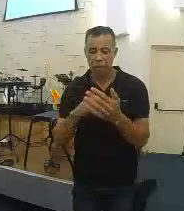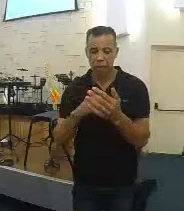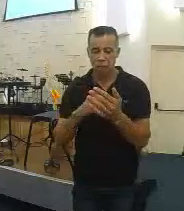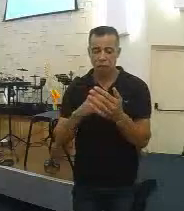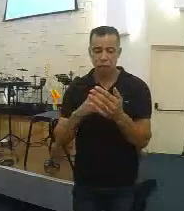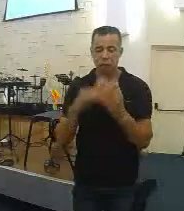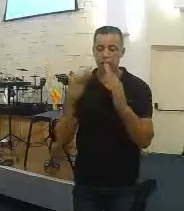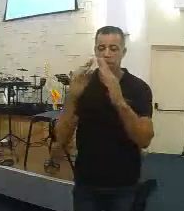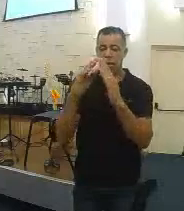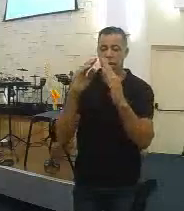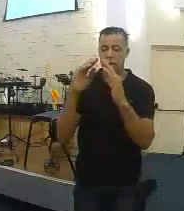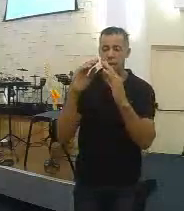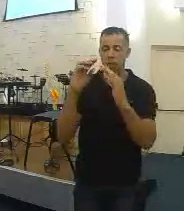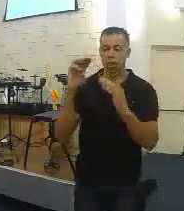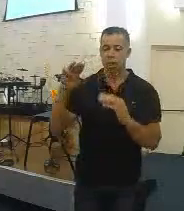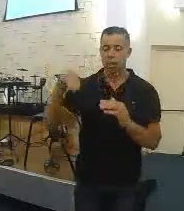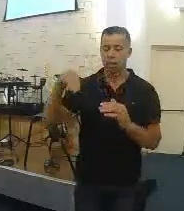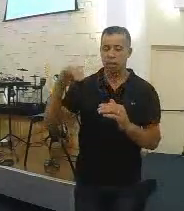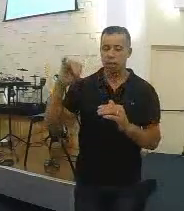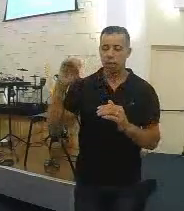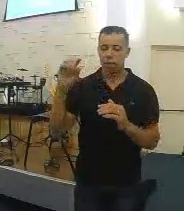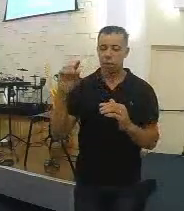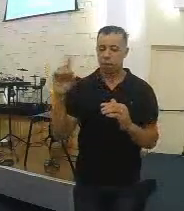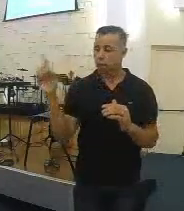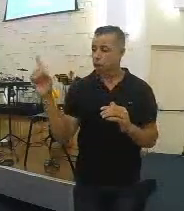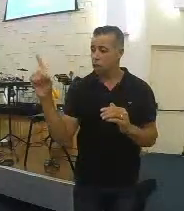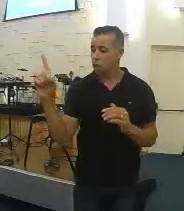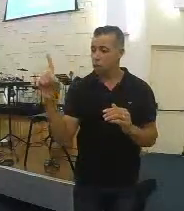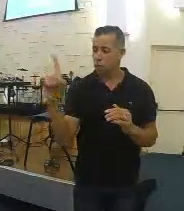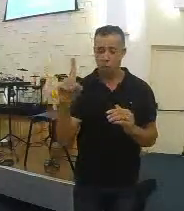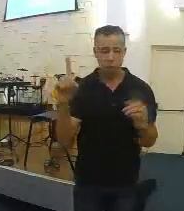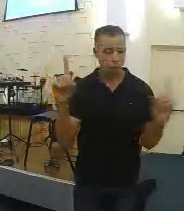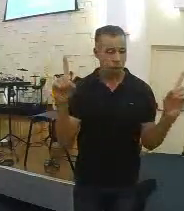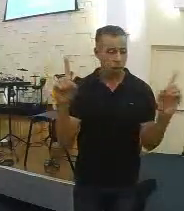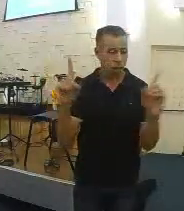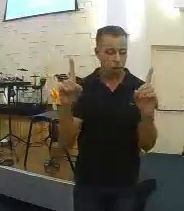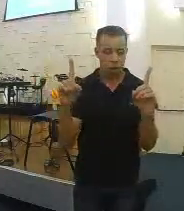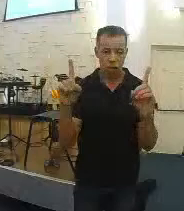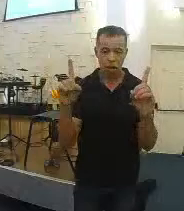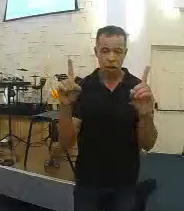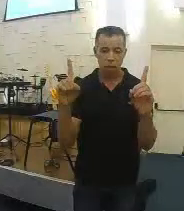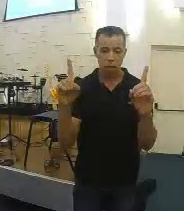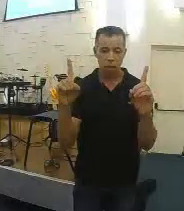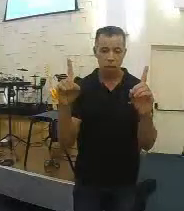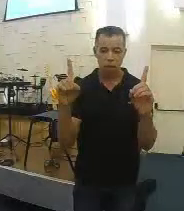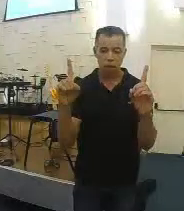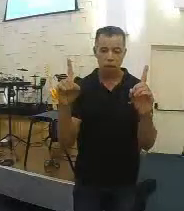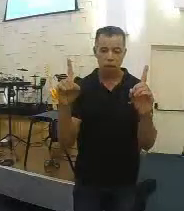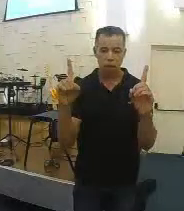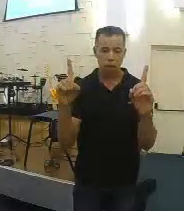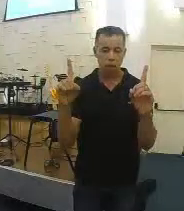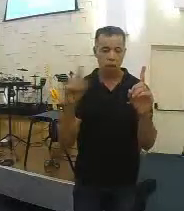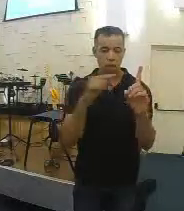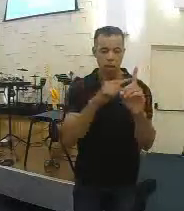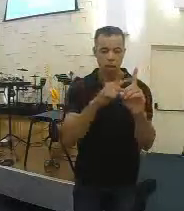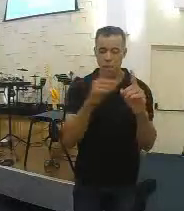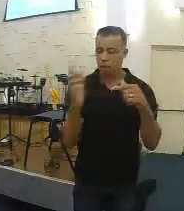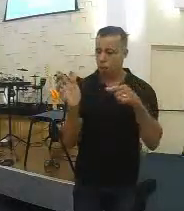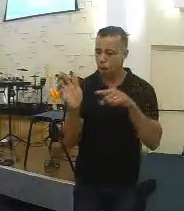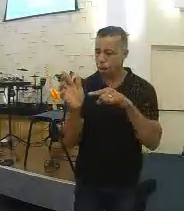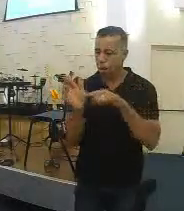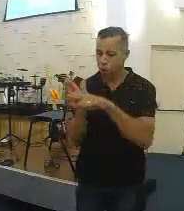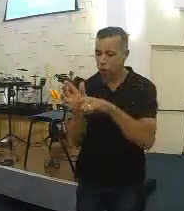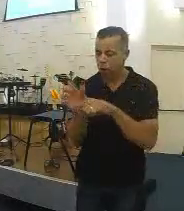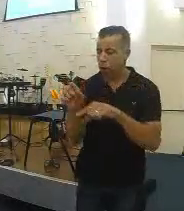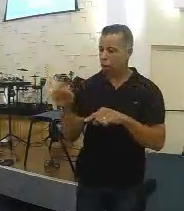versículo 9, um sem rumo pergunta a um outro sem eira nem beira, de onde é que você está vindo? Irmãos,